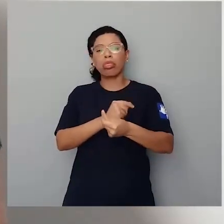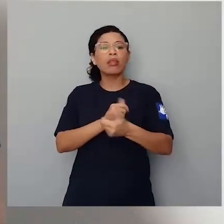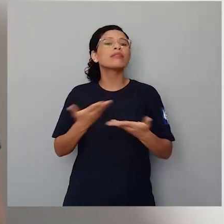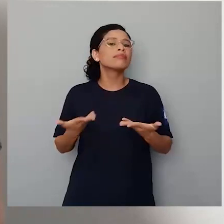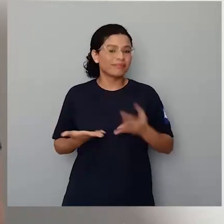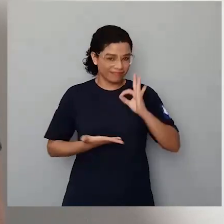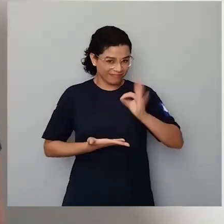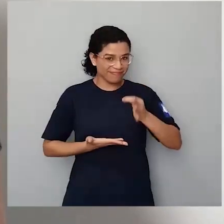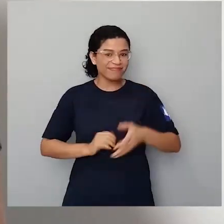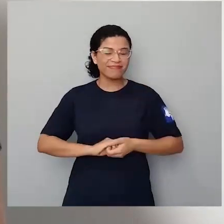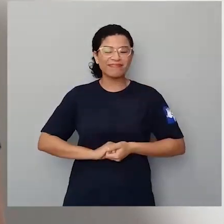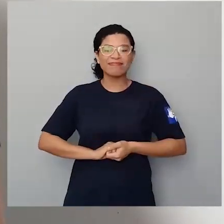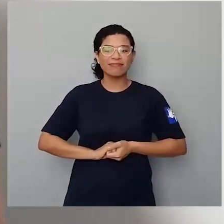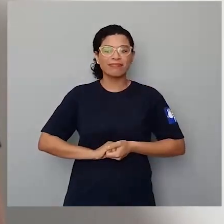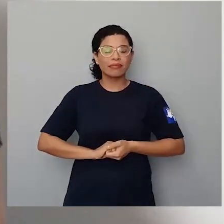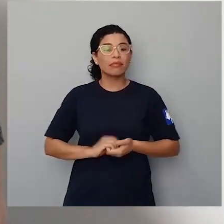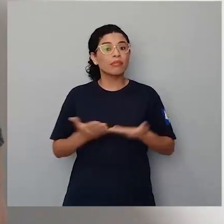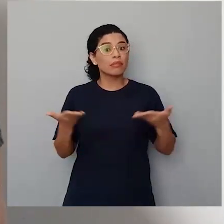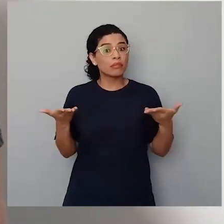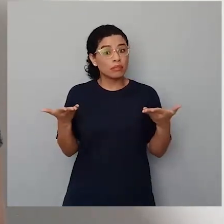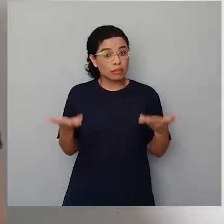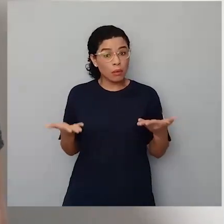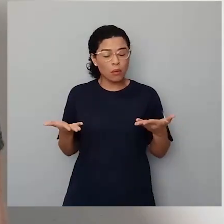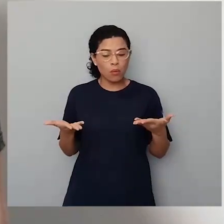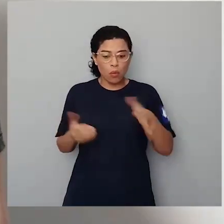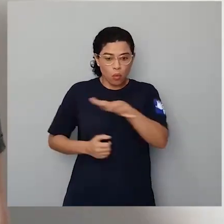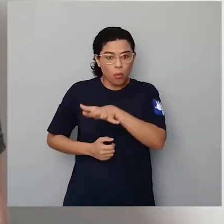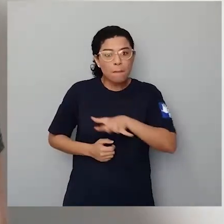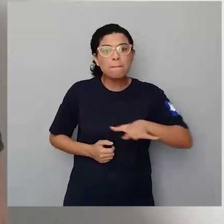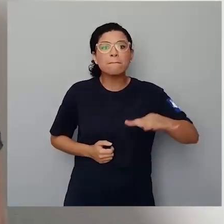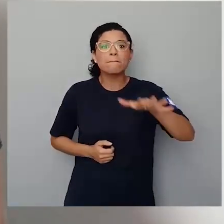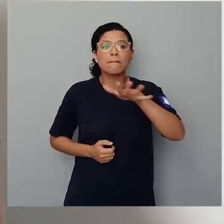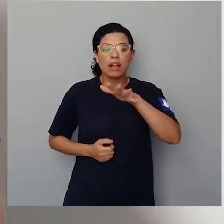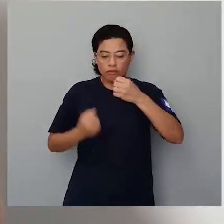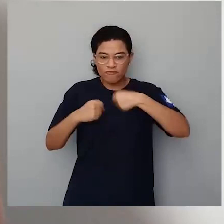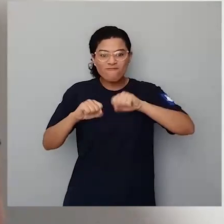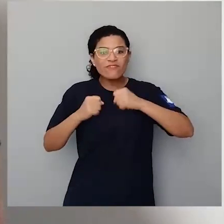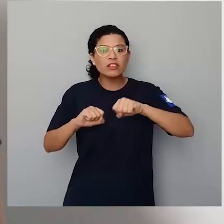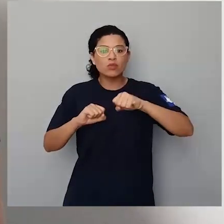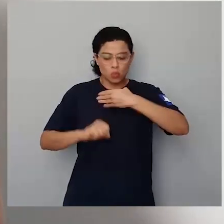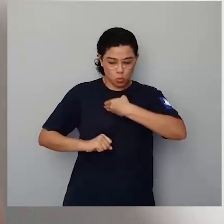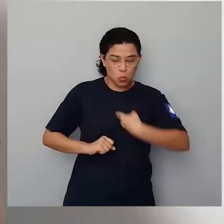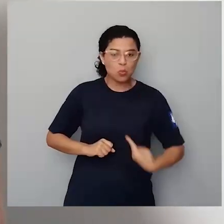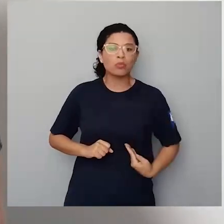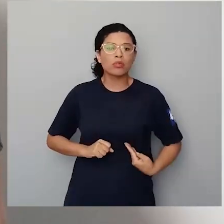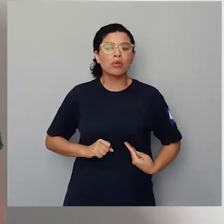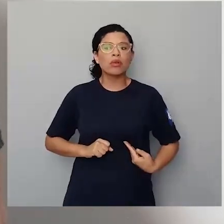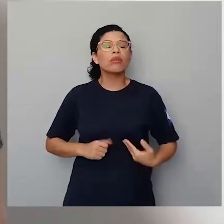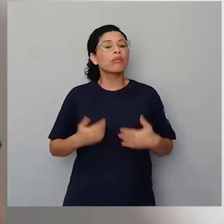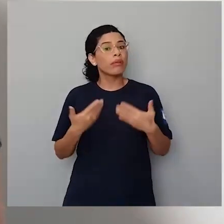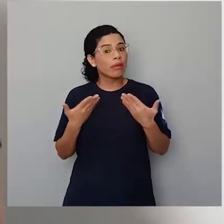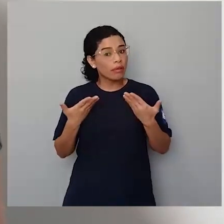deteriorada, certo? Bem, essa obra ocupou um espaço físico